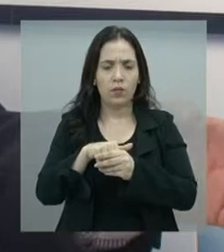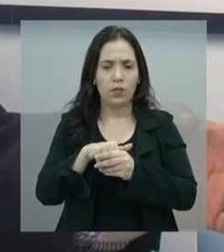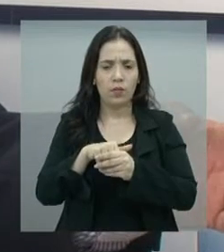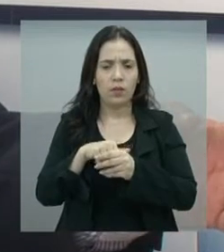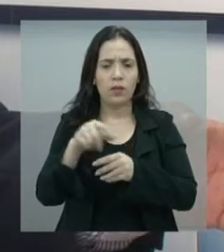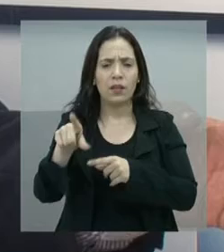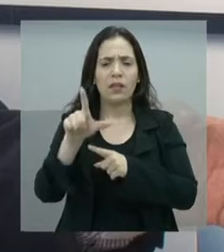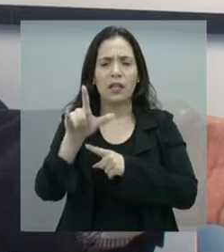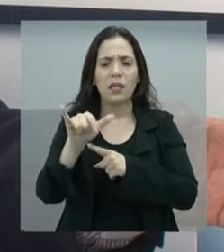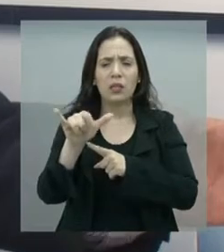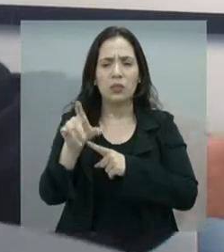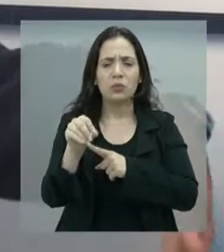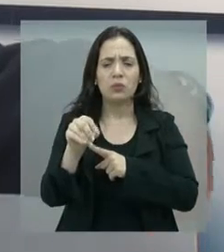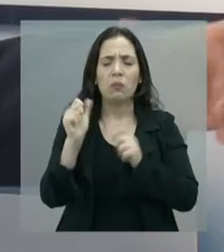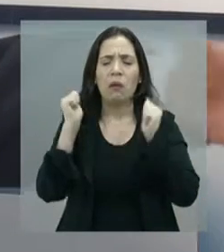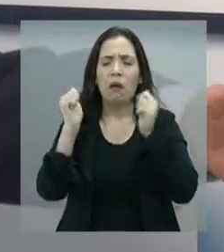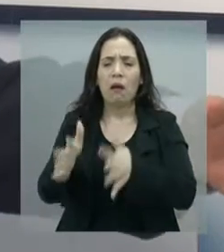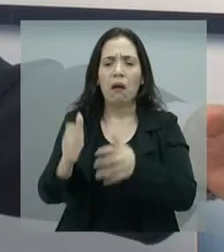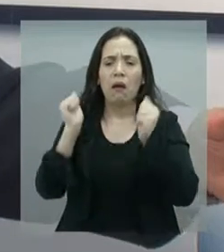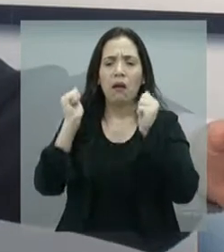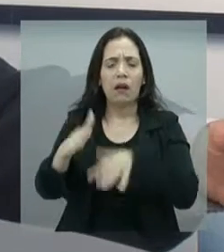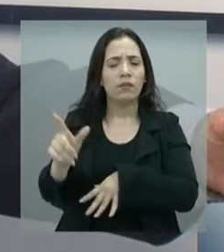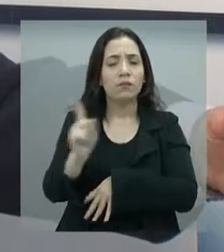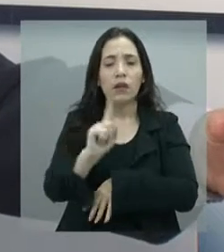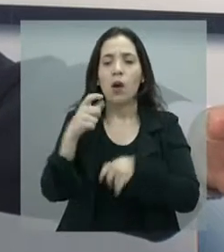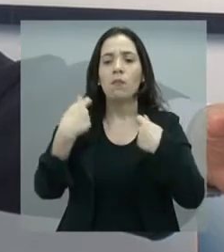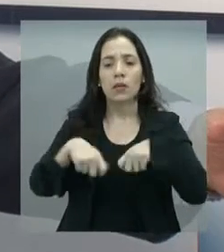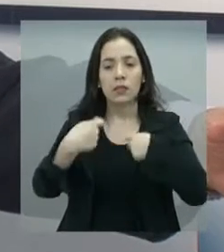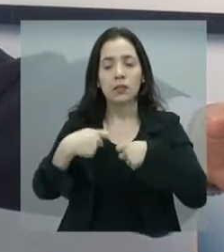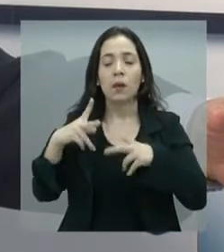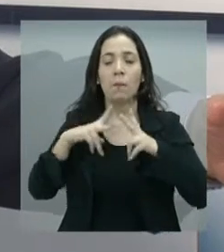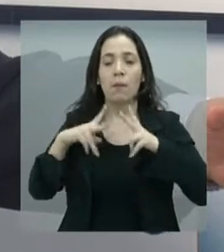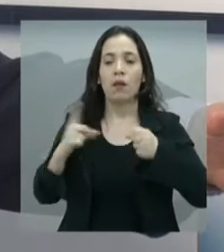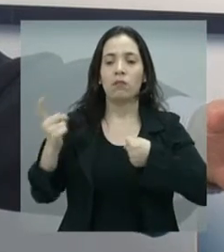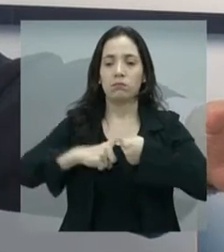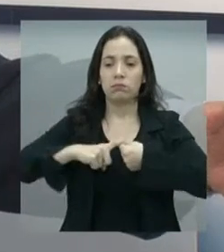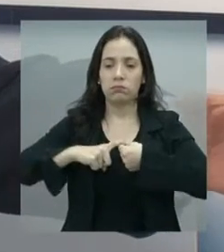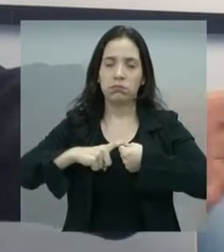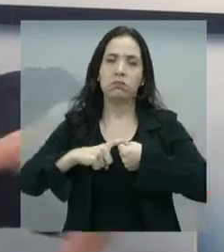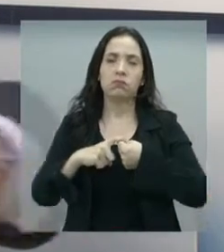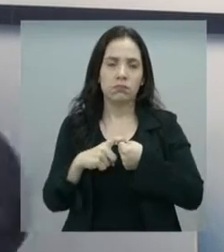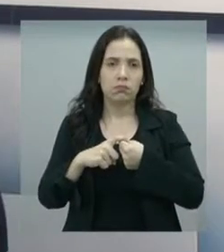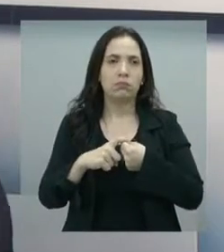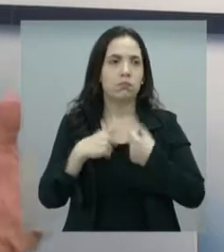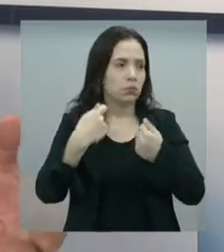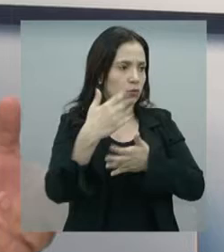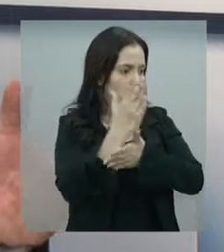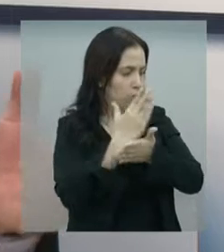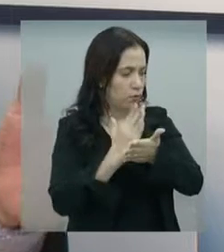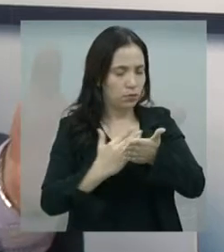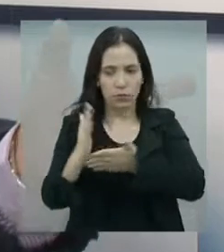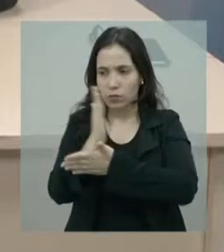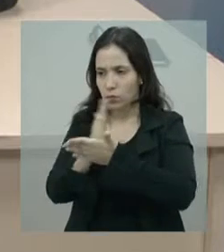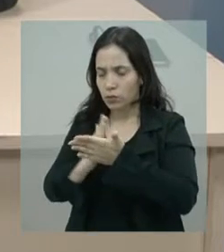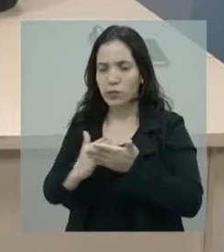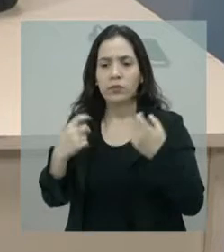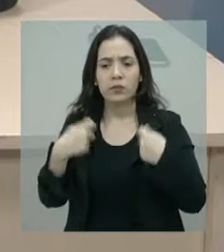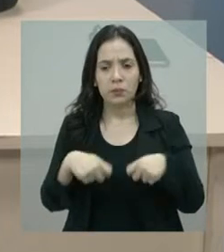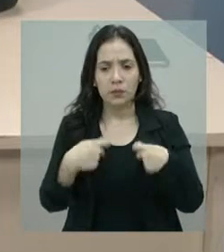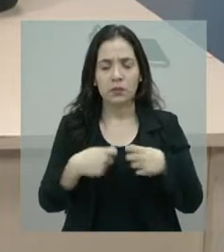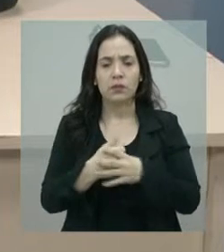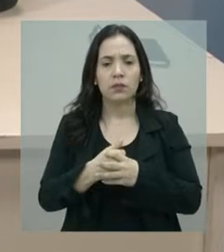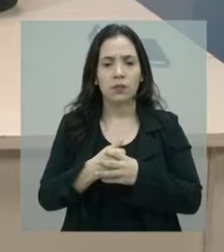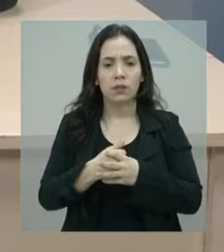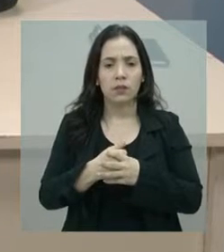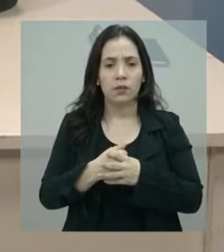esses lixões, né, deputado? E era para fazer consórcio também. É verdade. É o consórcio Nós fizemos para o sanitário. E parece